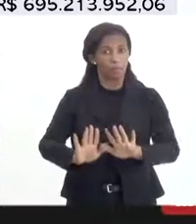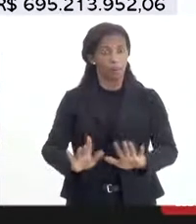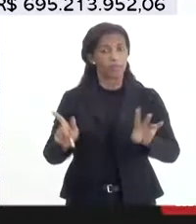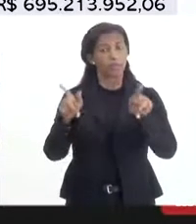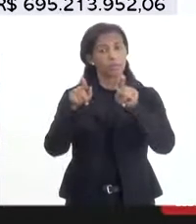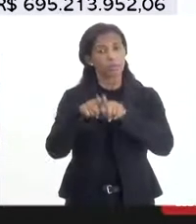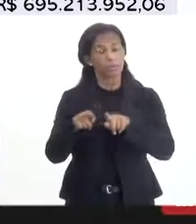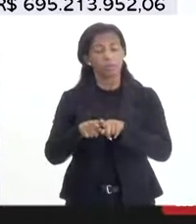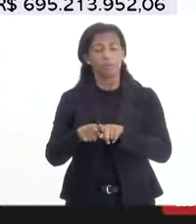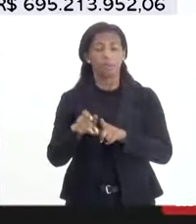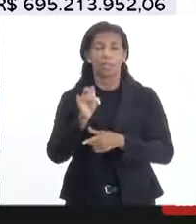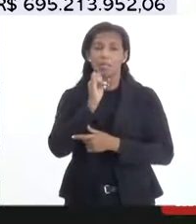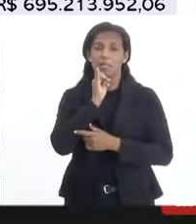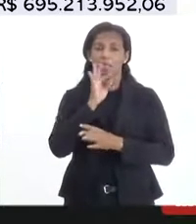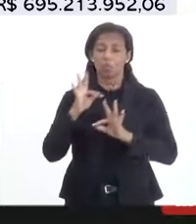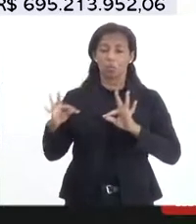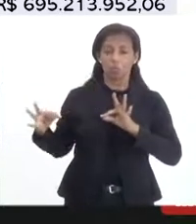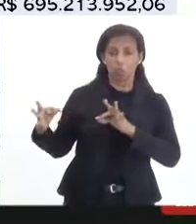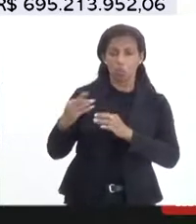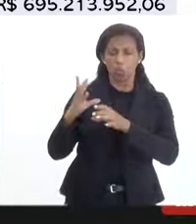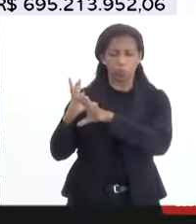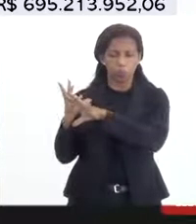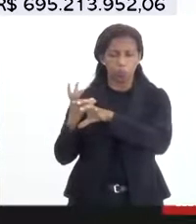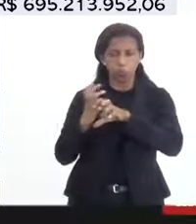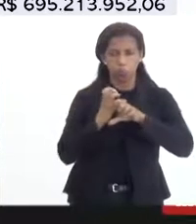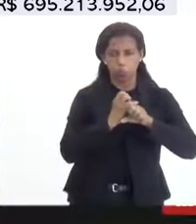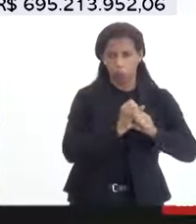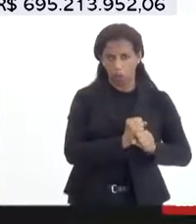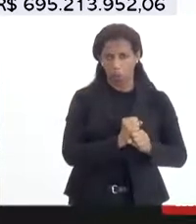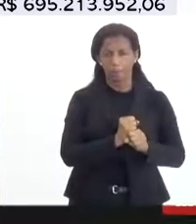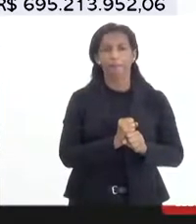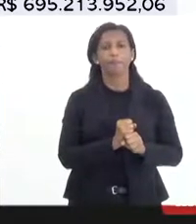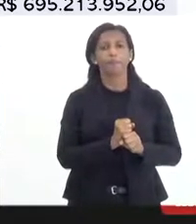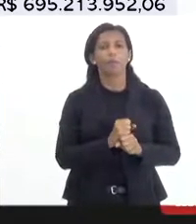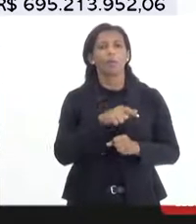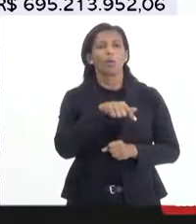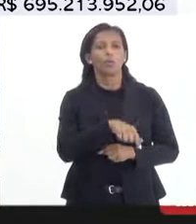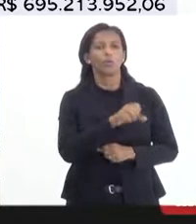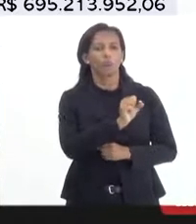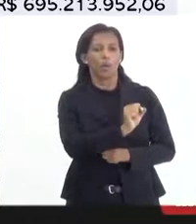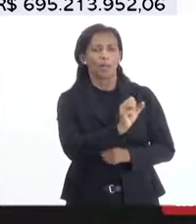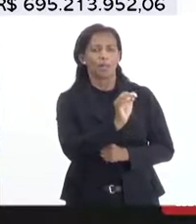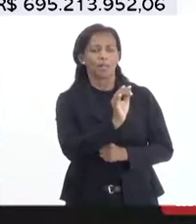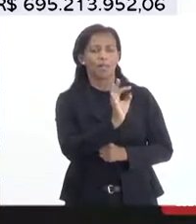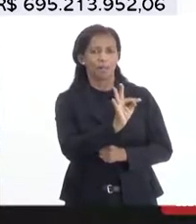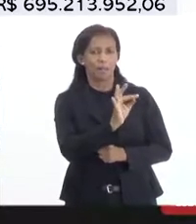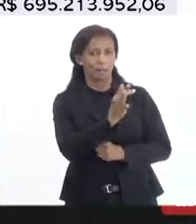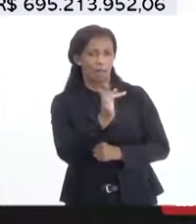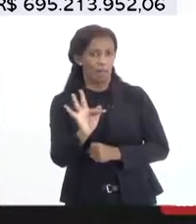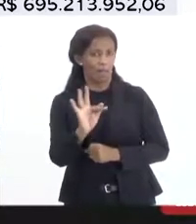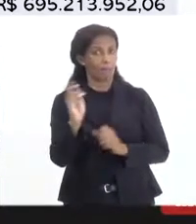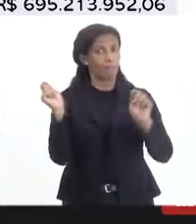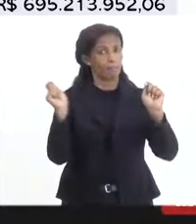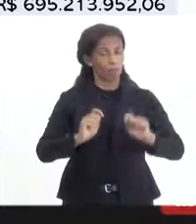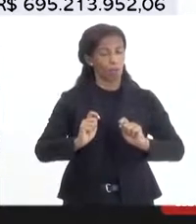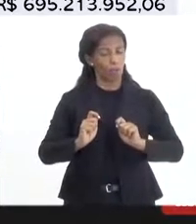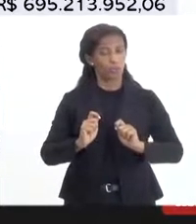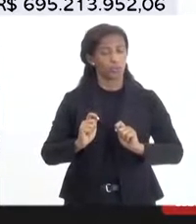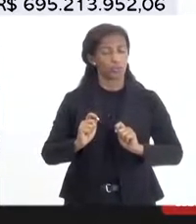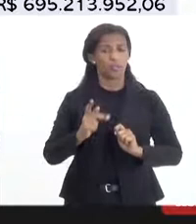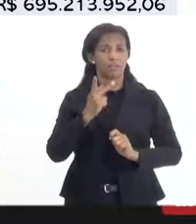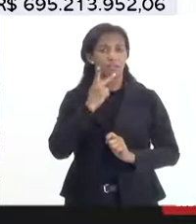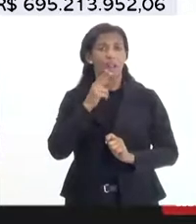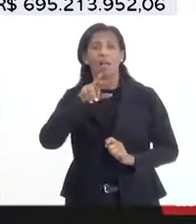assim, existe toda uma somatória de circunstâncias externas, de novo, né, onde o STF pode vir a declarar que as operações internas não